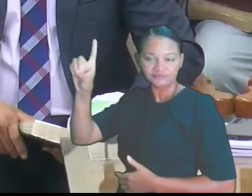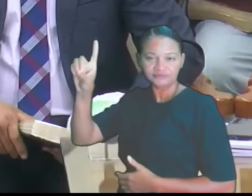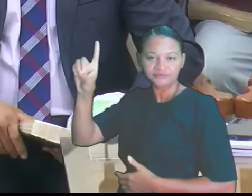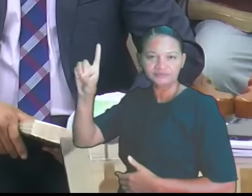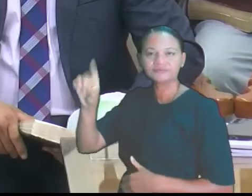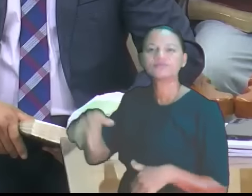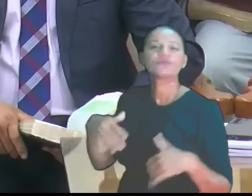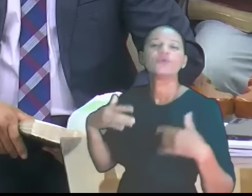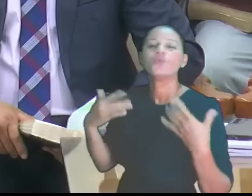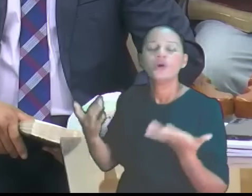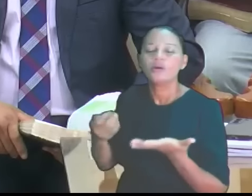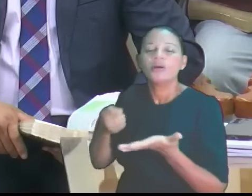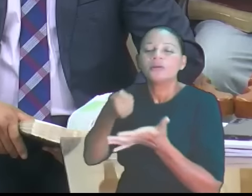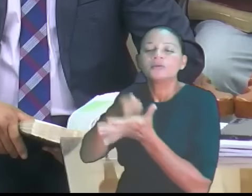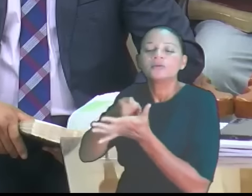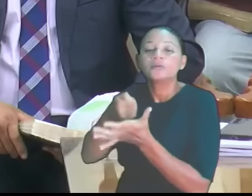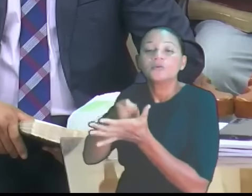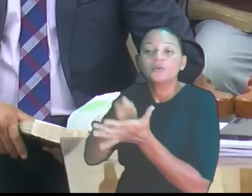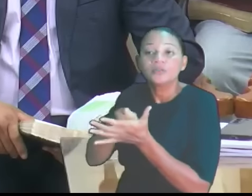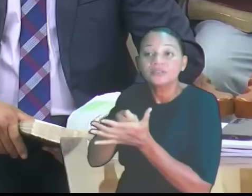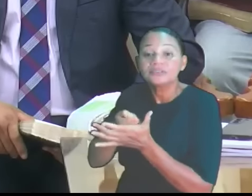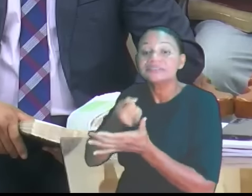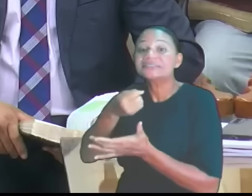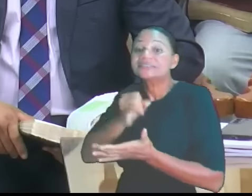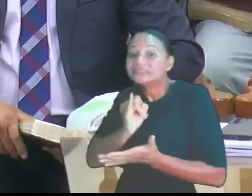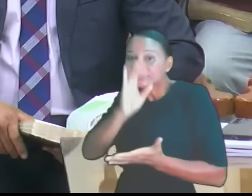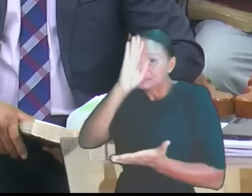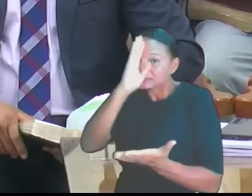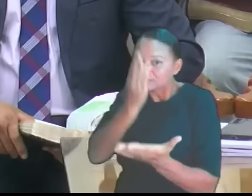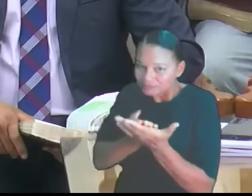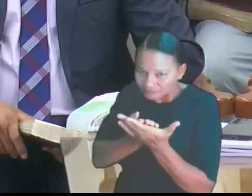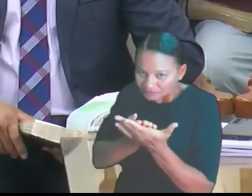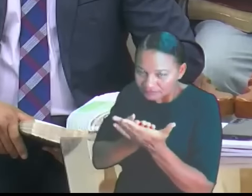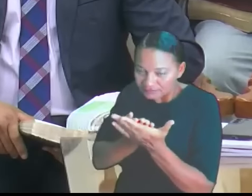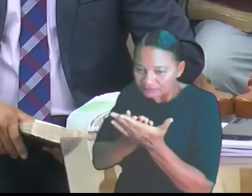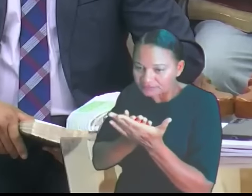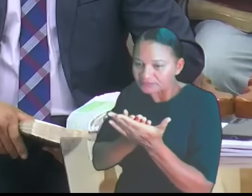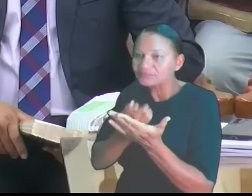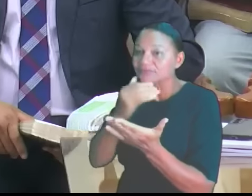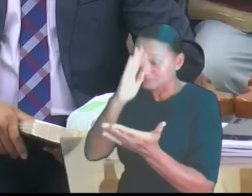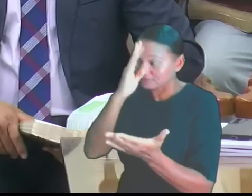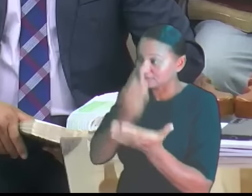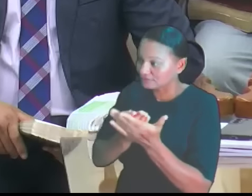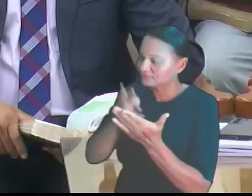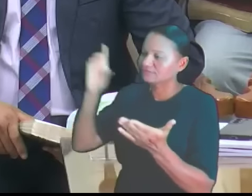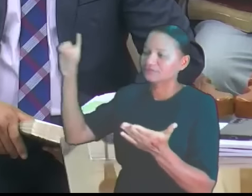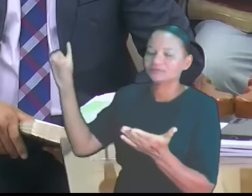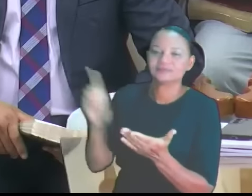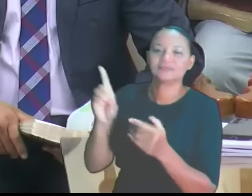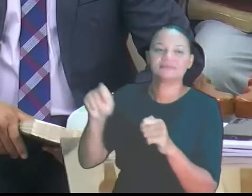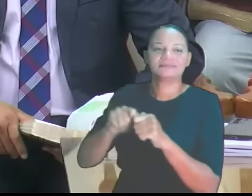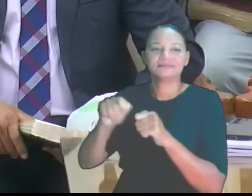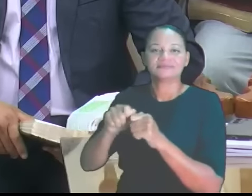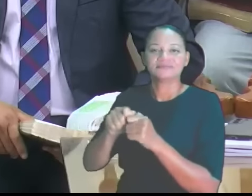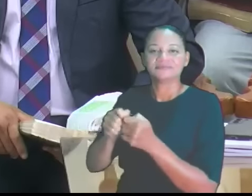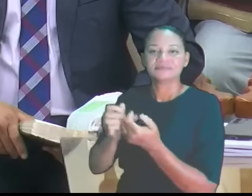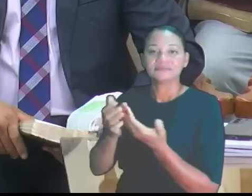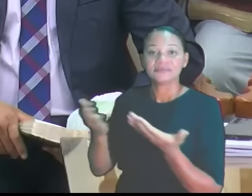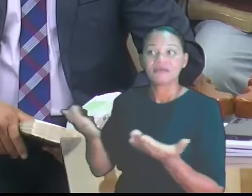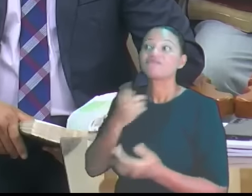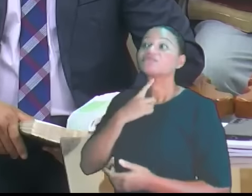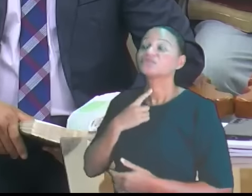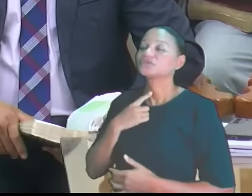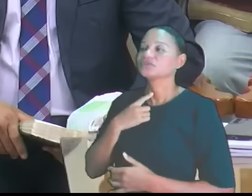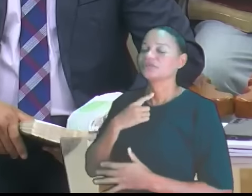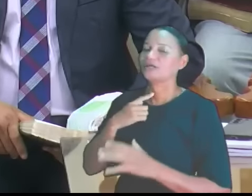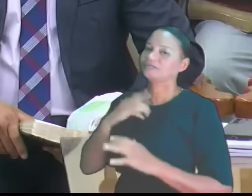Qual é a condição? Se crer. Você entra crendo, ele entra fazendo. Agora, é a vontade de Deus que todo mundo